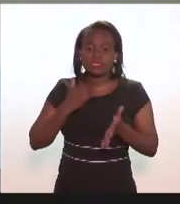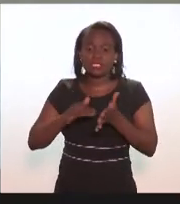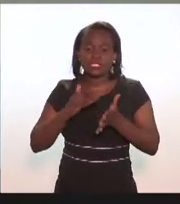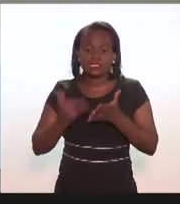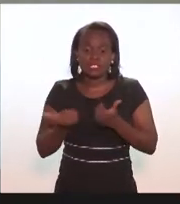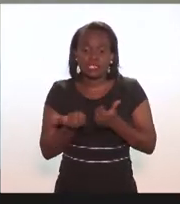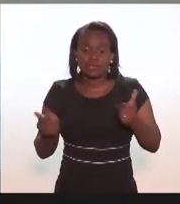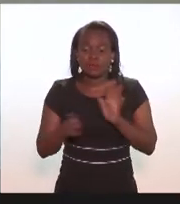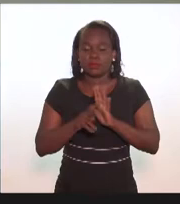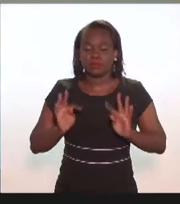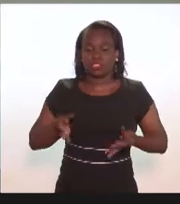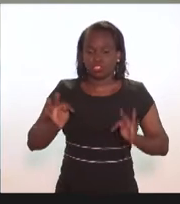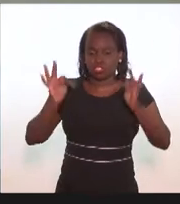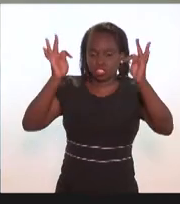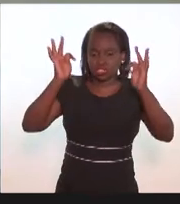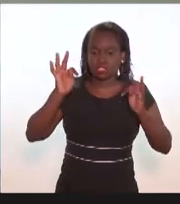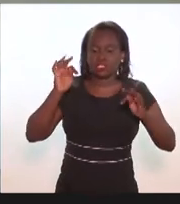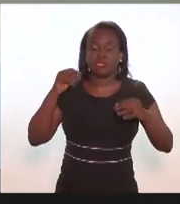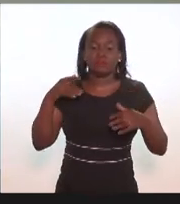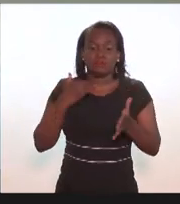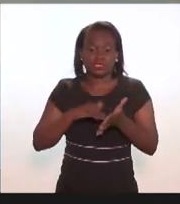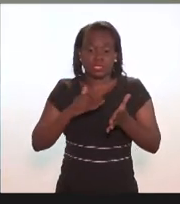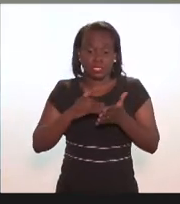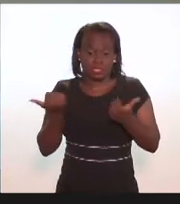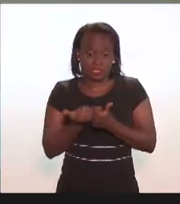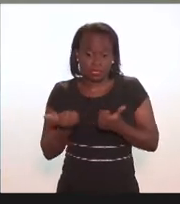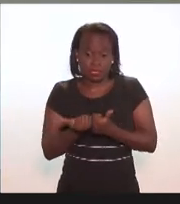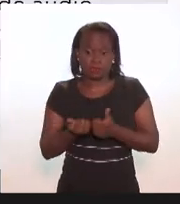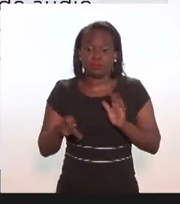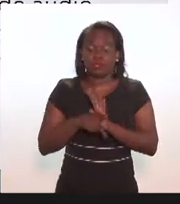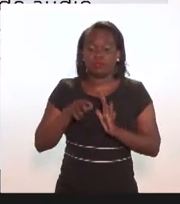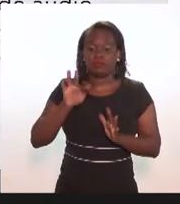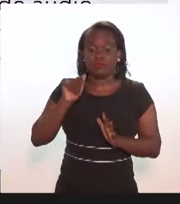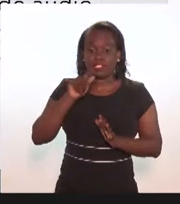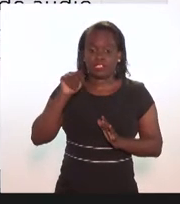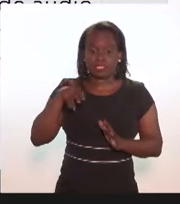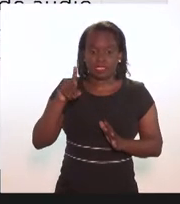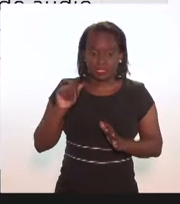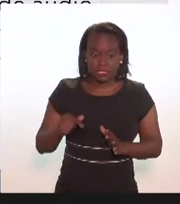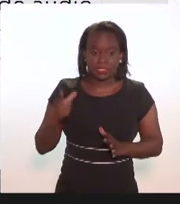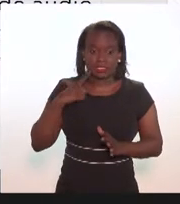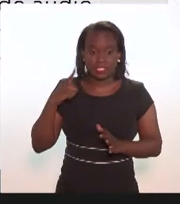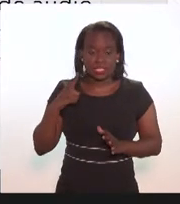de Tecnologia, que é a subsecretaria da Secretaria de Fazenda, que concentra